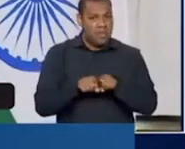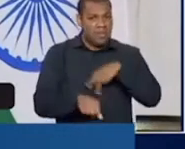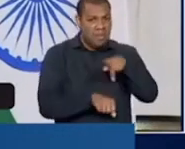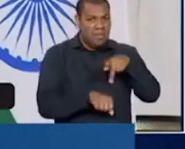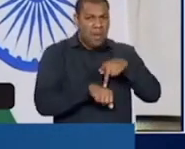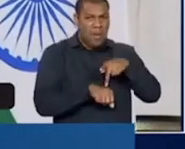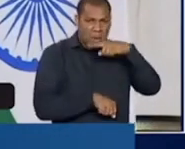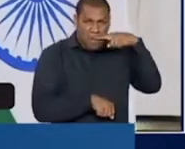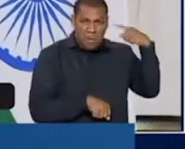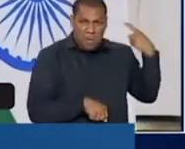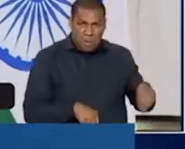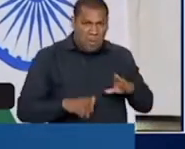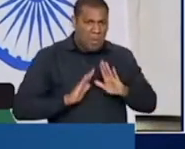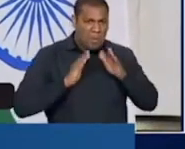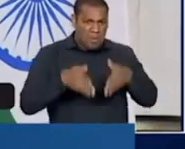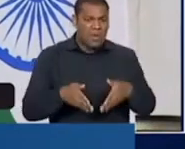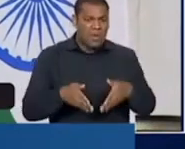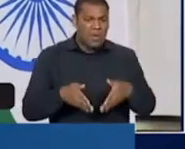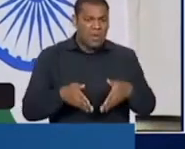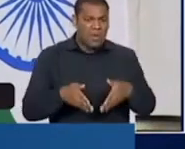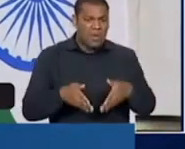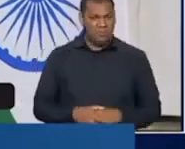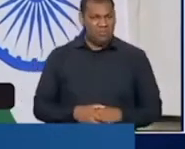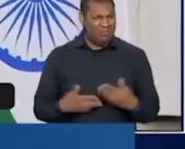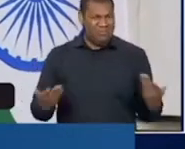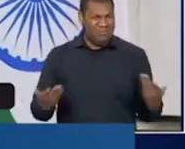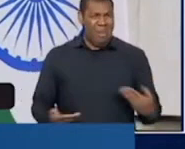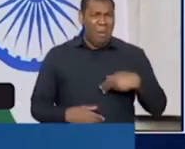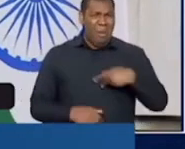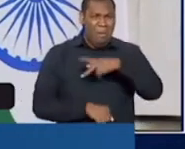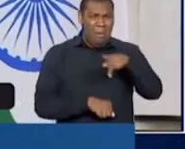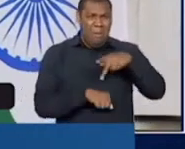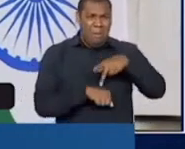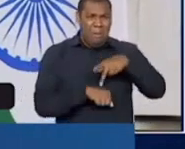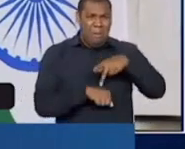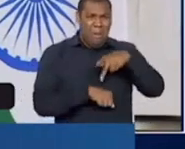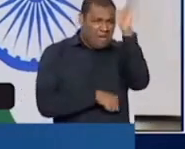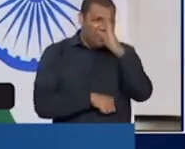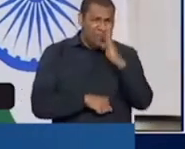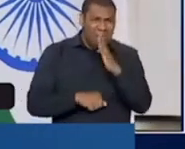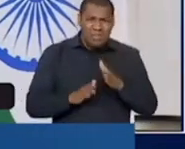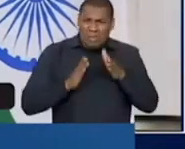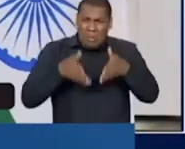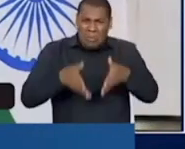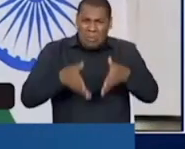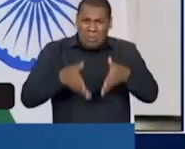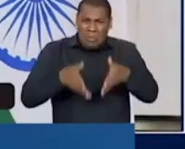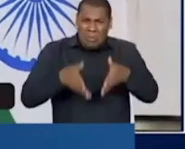Então, eu quero saber por que que o Brasil virou signatário de um tribunal que os Estados Unidos não aceita.